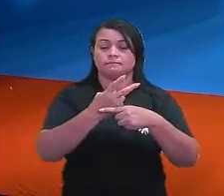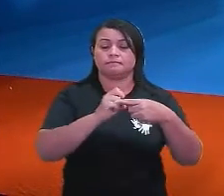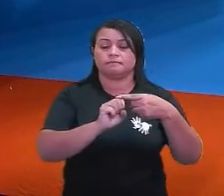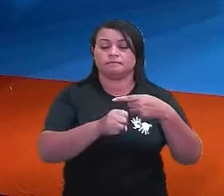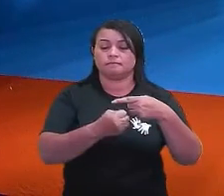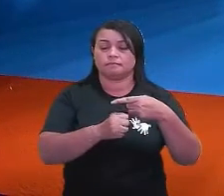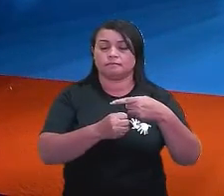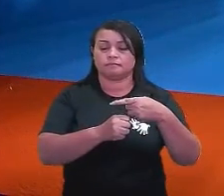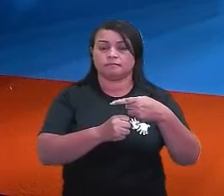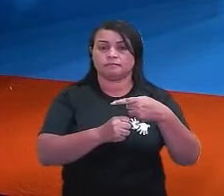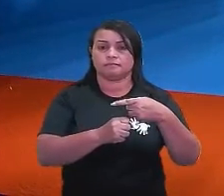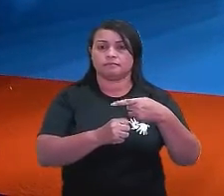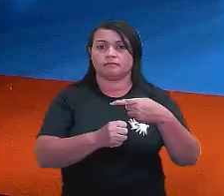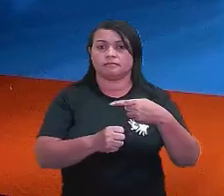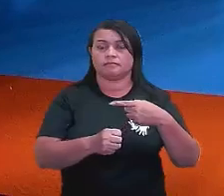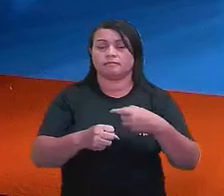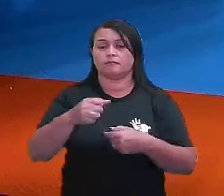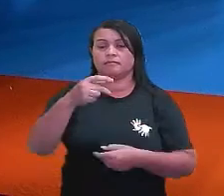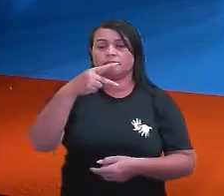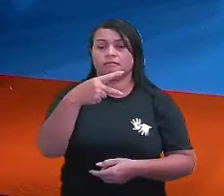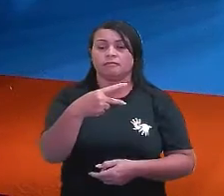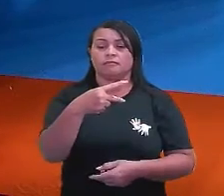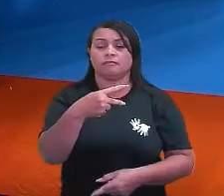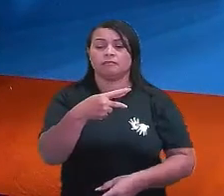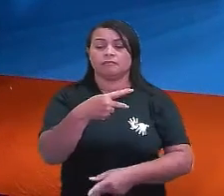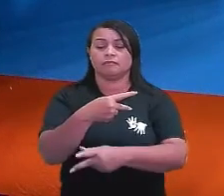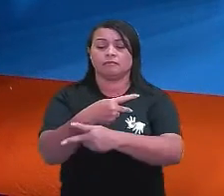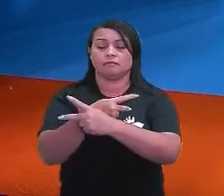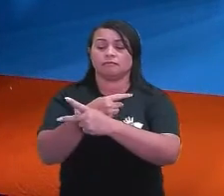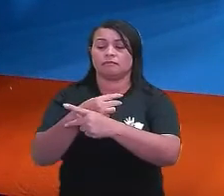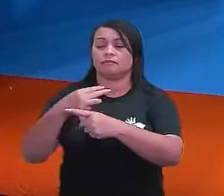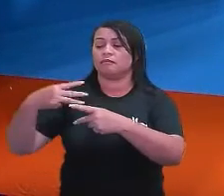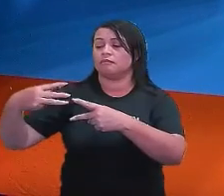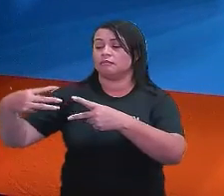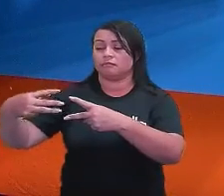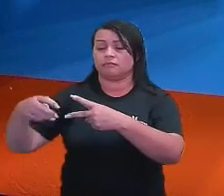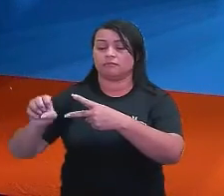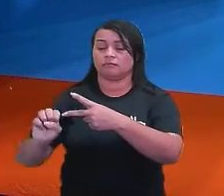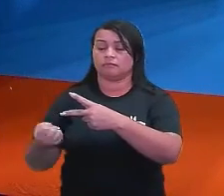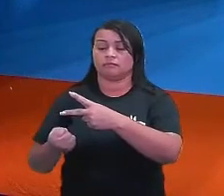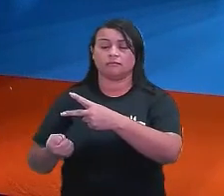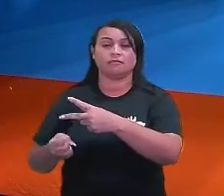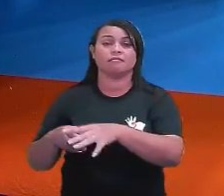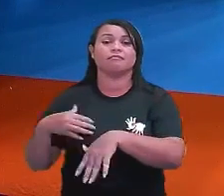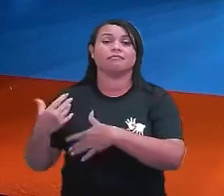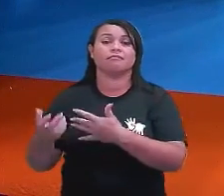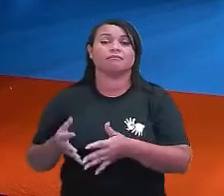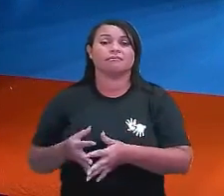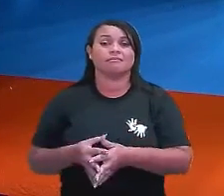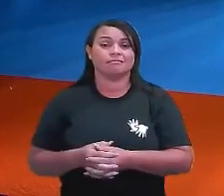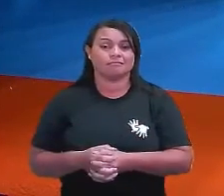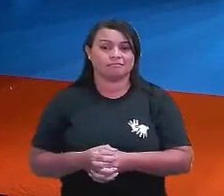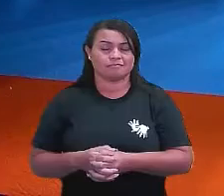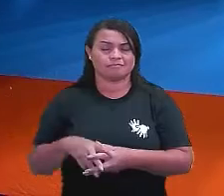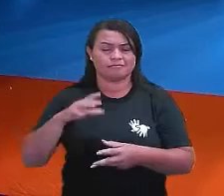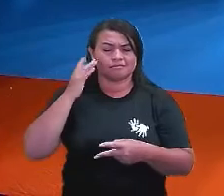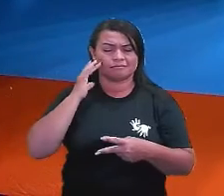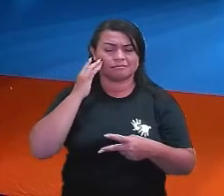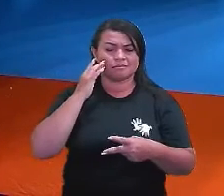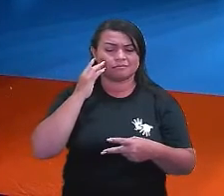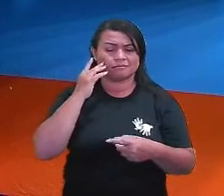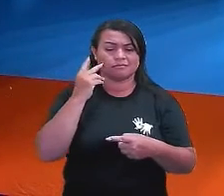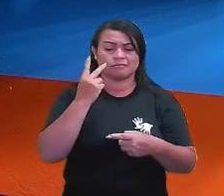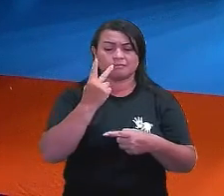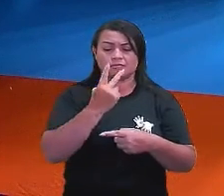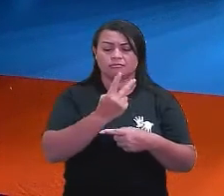2/8 é maior ou menor que do que 3/8? E aí, será que o 2 é maior ou